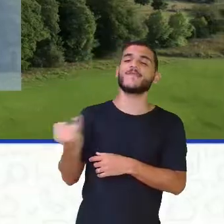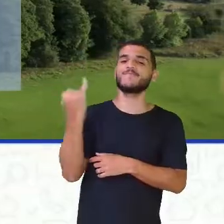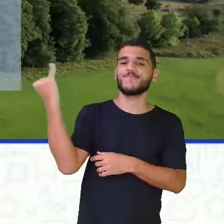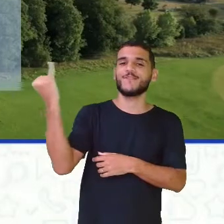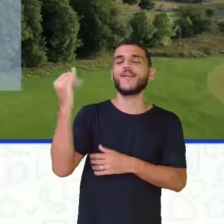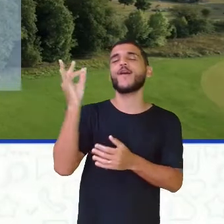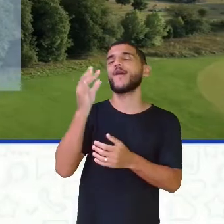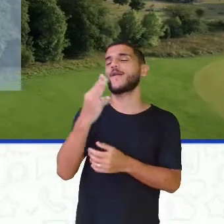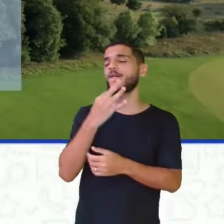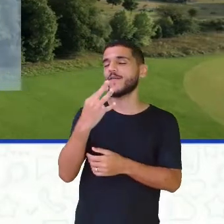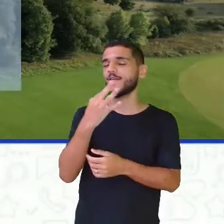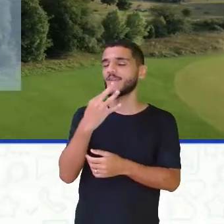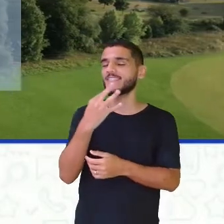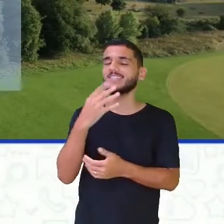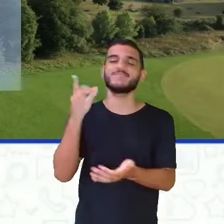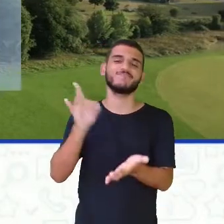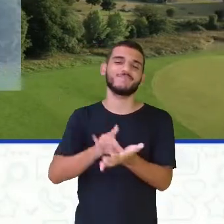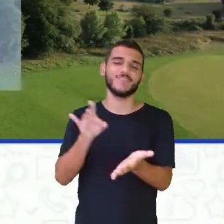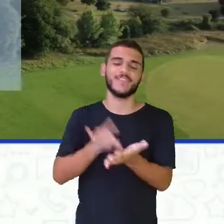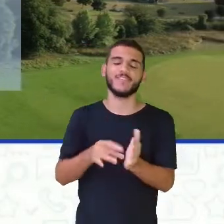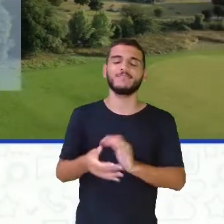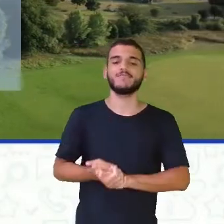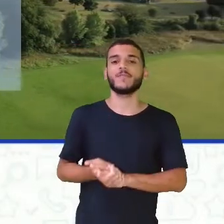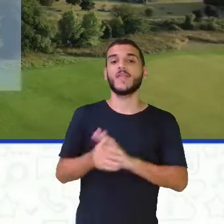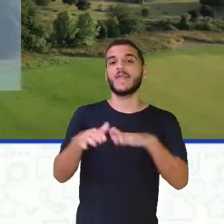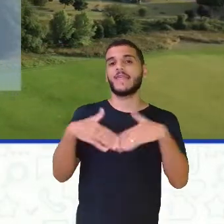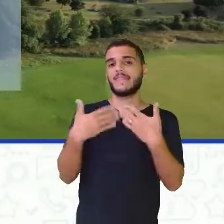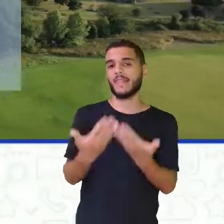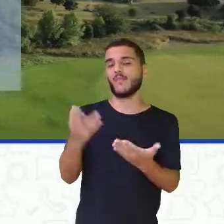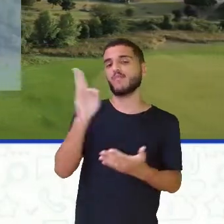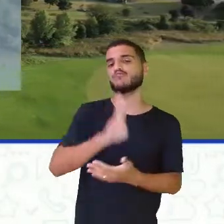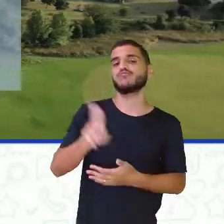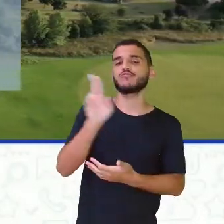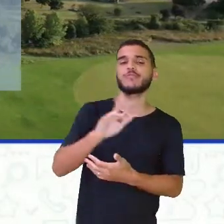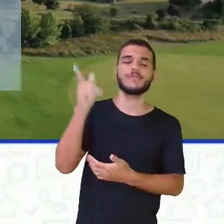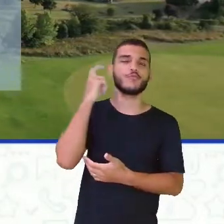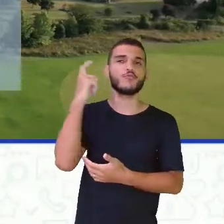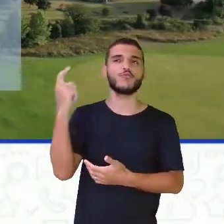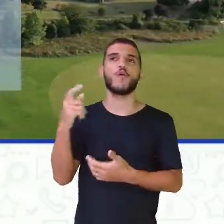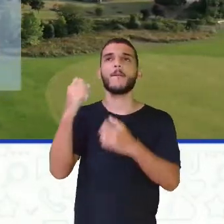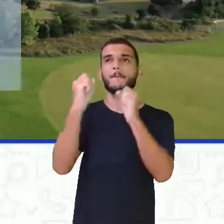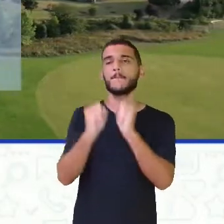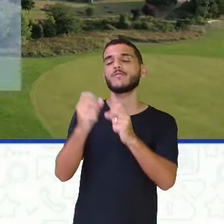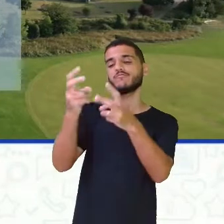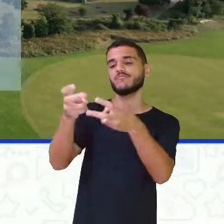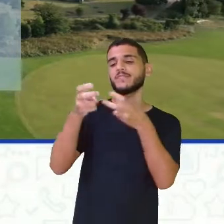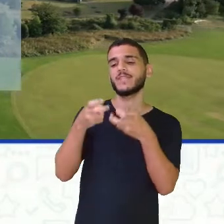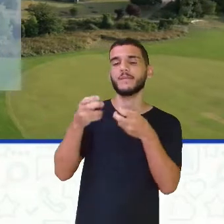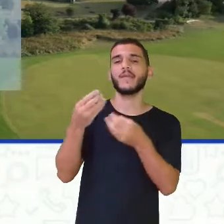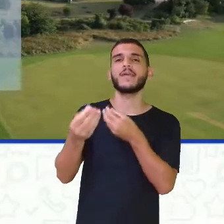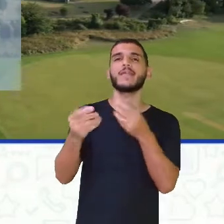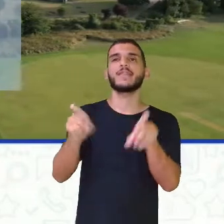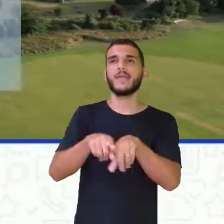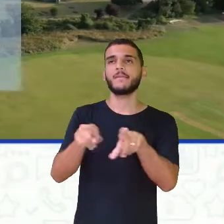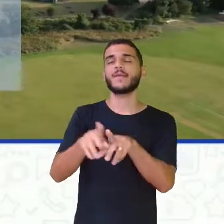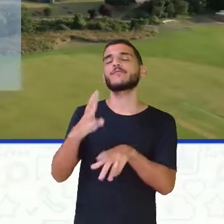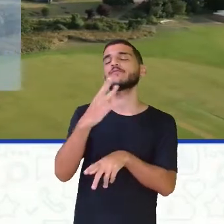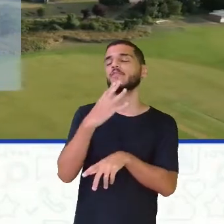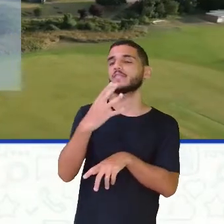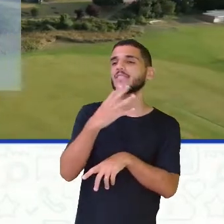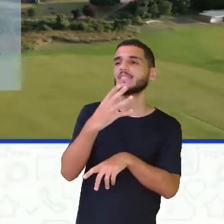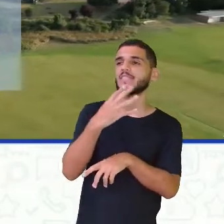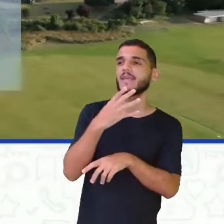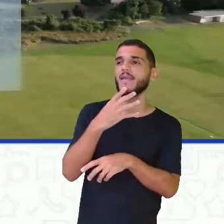conhecer mais. Então, ele diz, através dos sonhos, podemos perceber, até mesmo conhecer, as